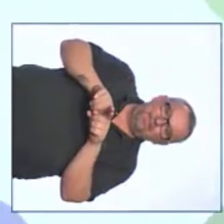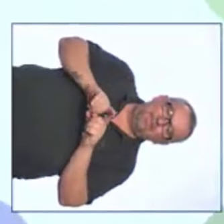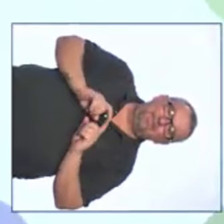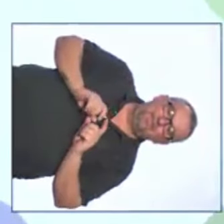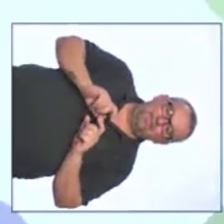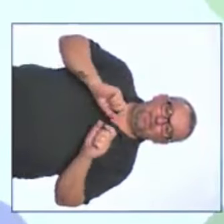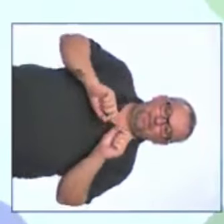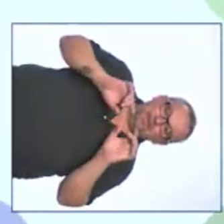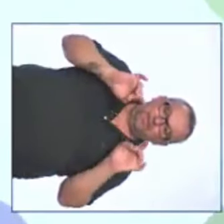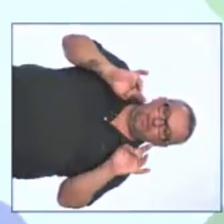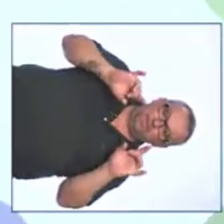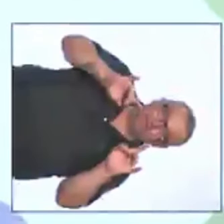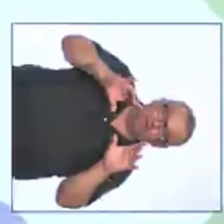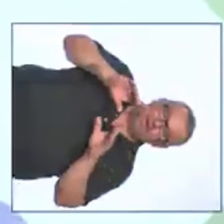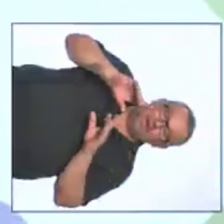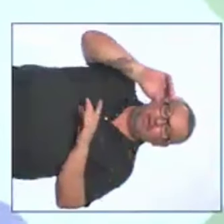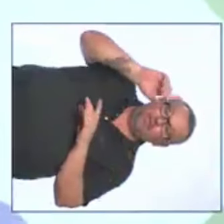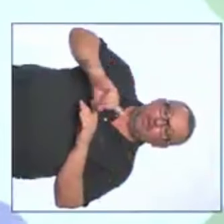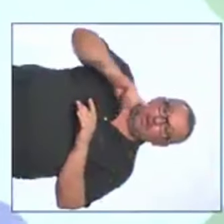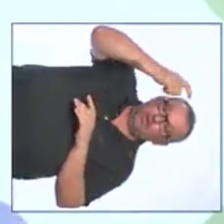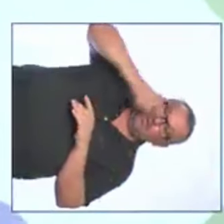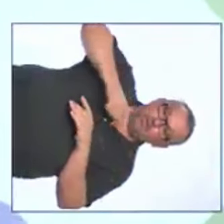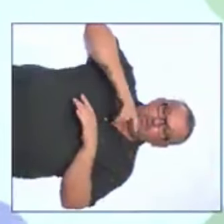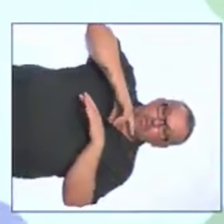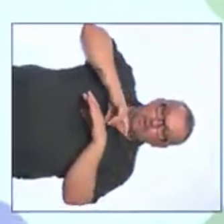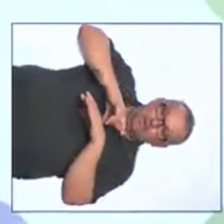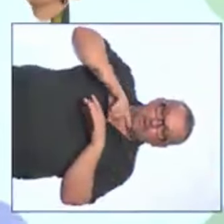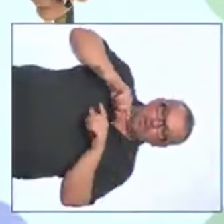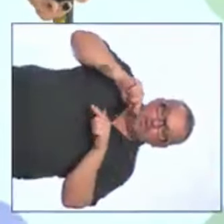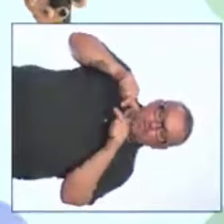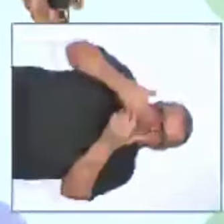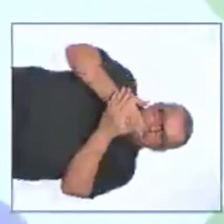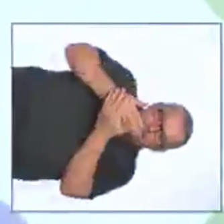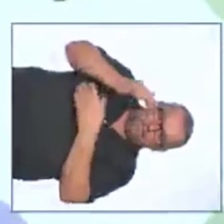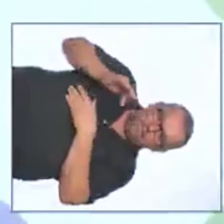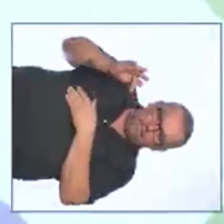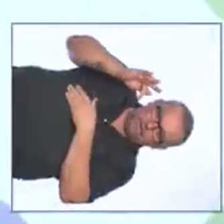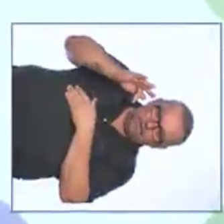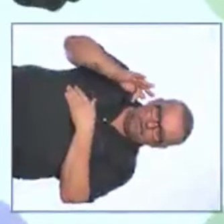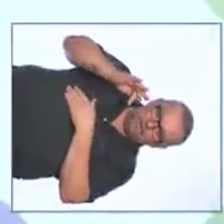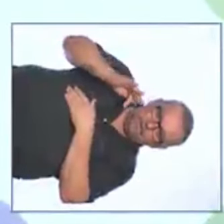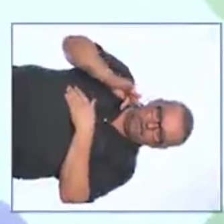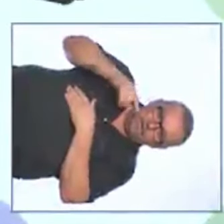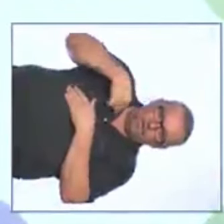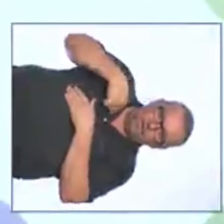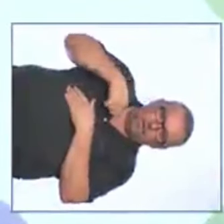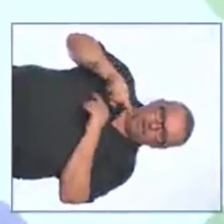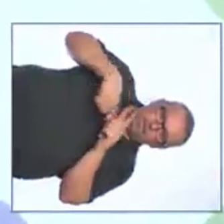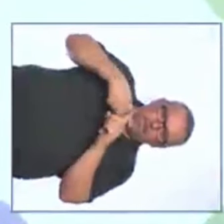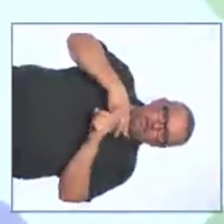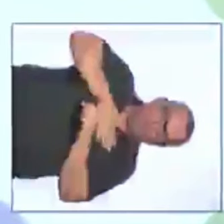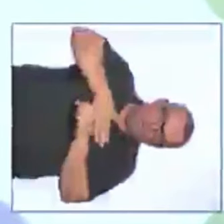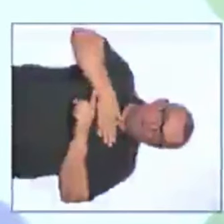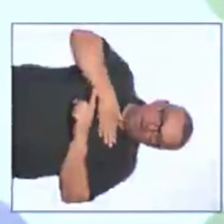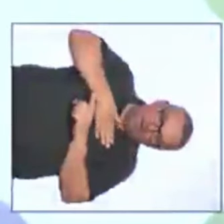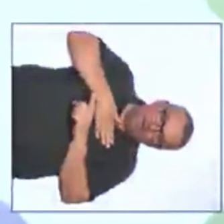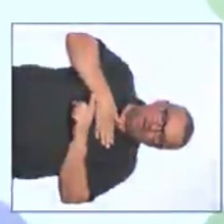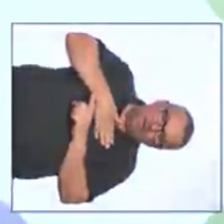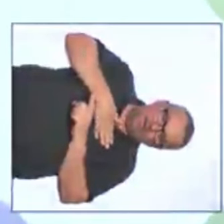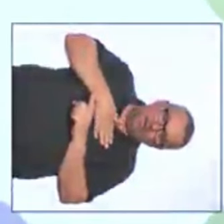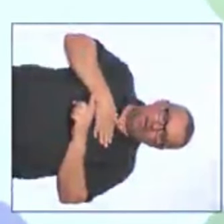etapa que ele é especialista em direitos humanos por exemplo mas quando eu estava na faculdade a minha especialização no que eu mais me dava bem me